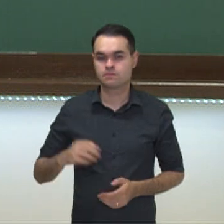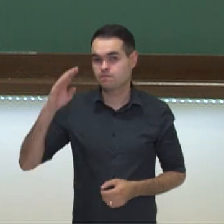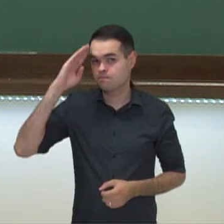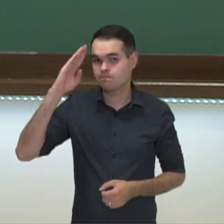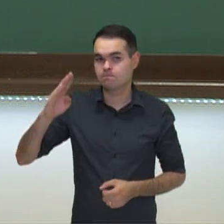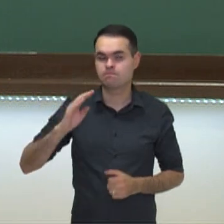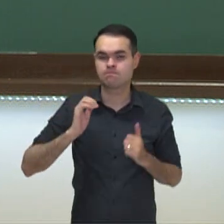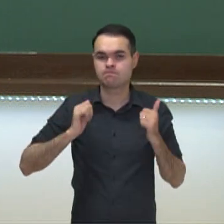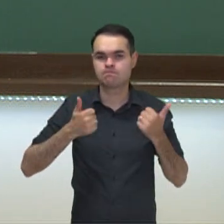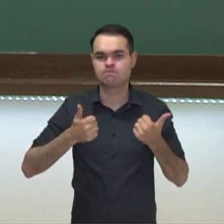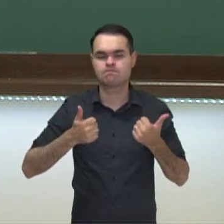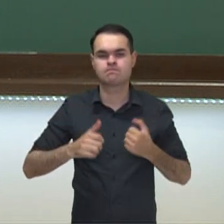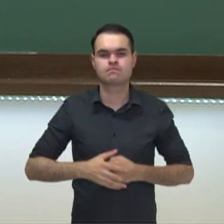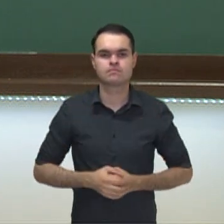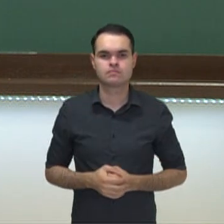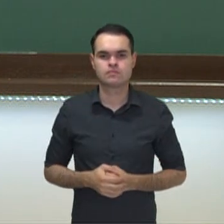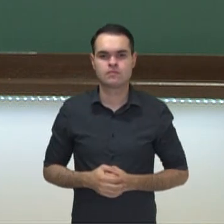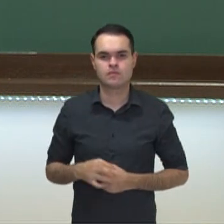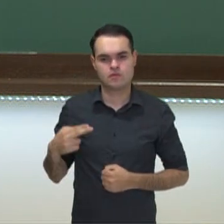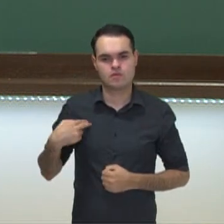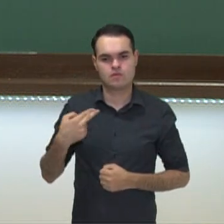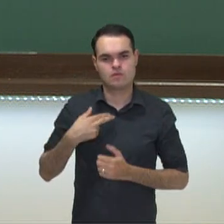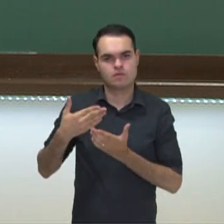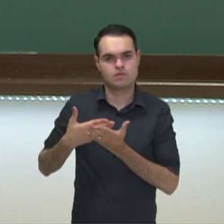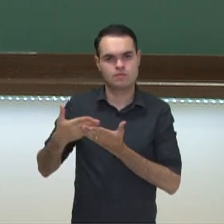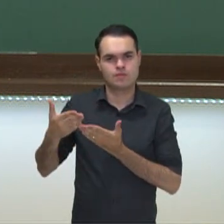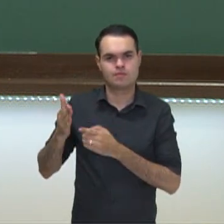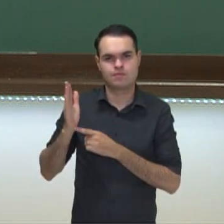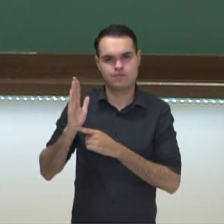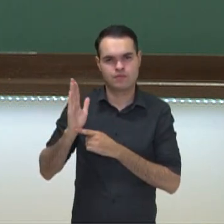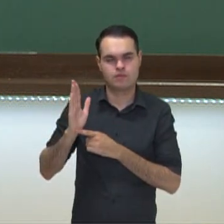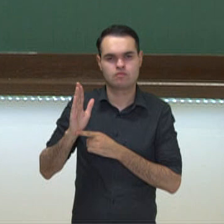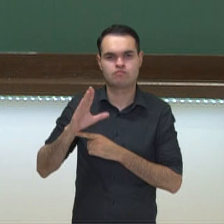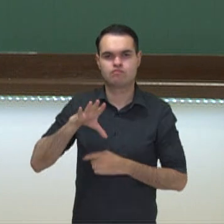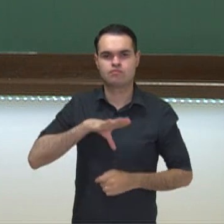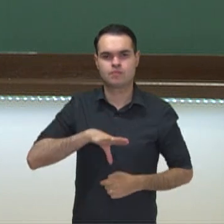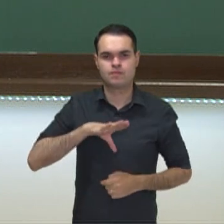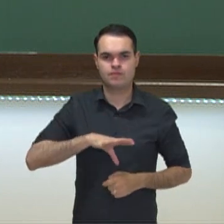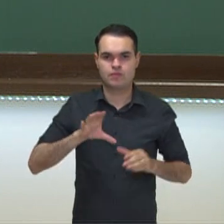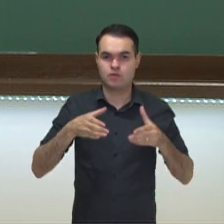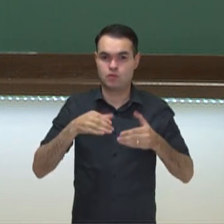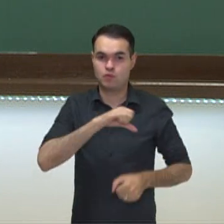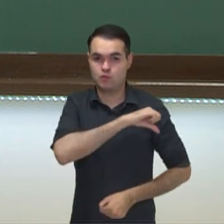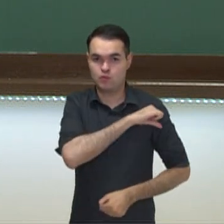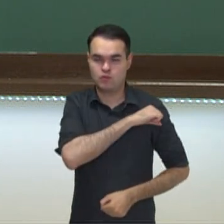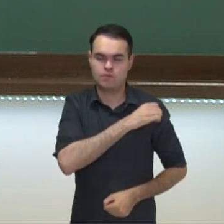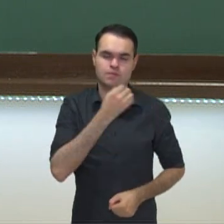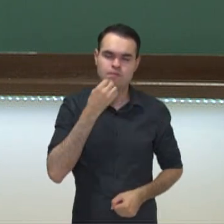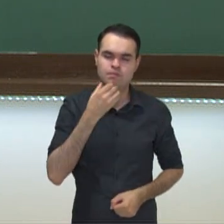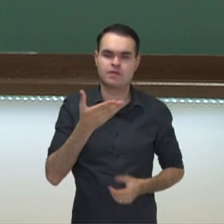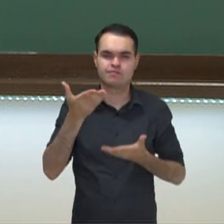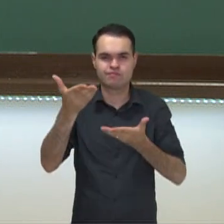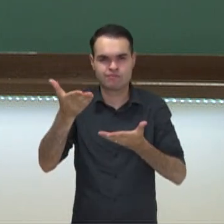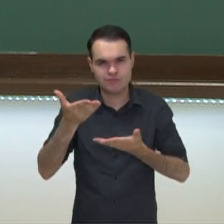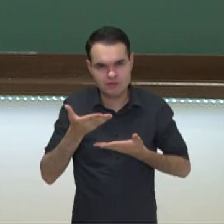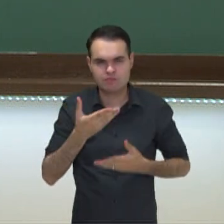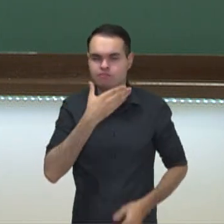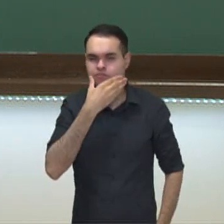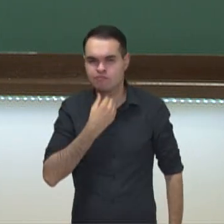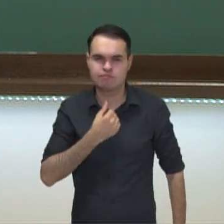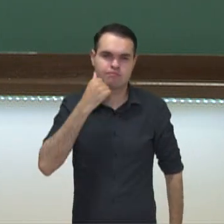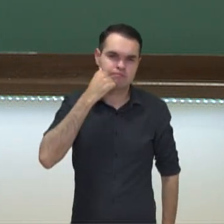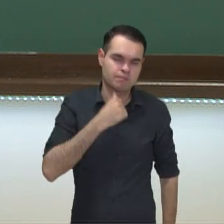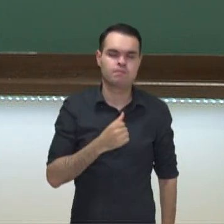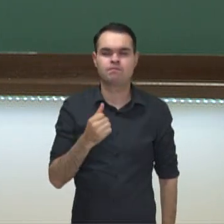Fala galera, beleza? Estamos começando o nosso vídeo de língua portuguesa do 9º ano. Seja bem-vinda, seja bem-vindo. O